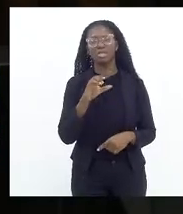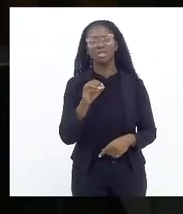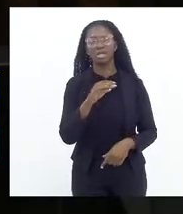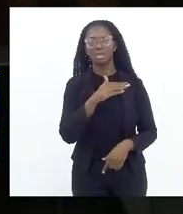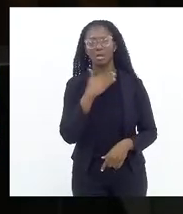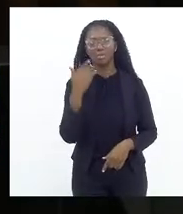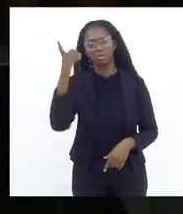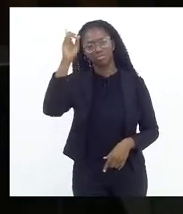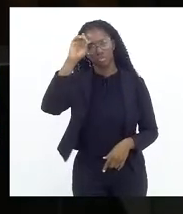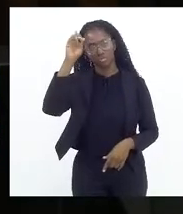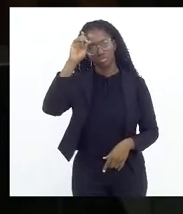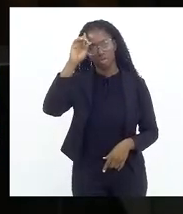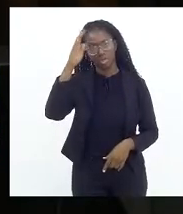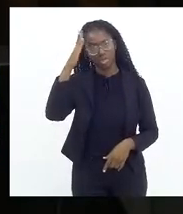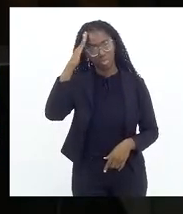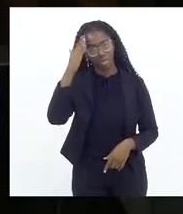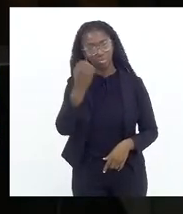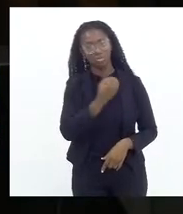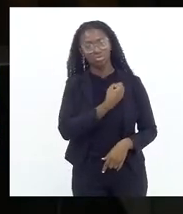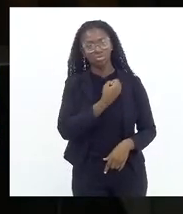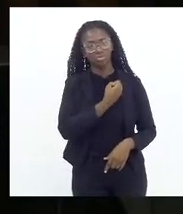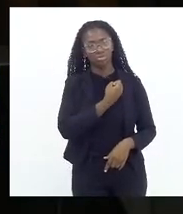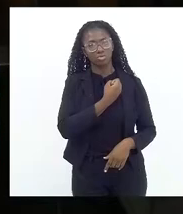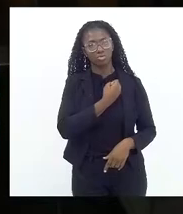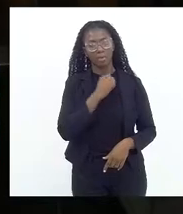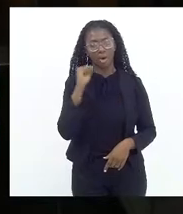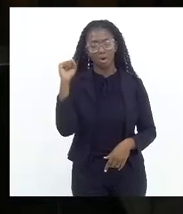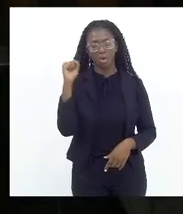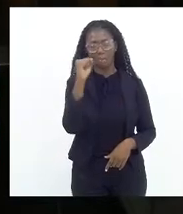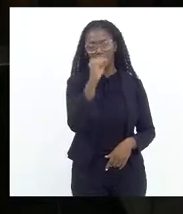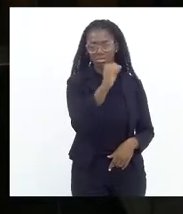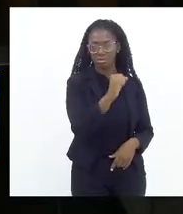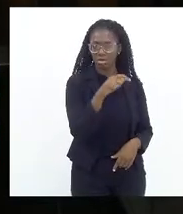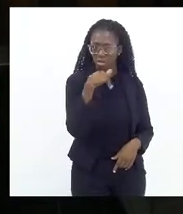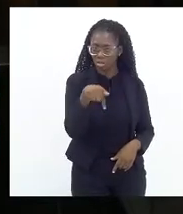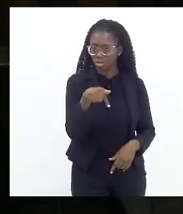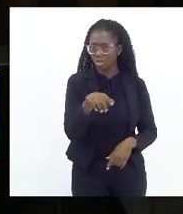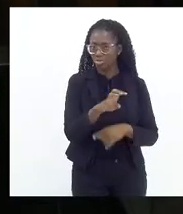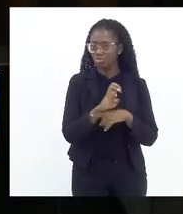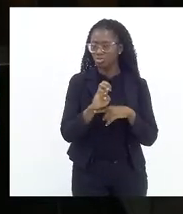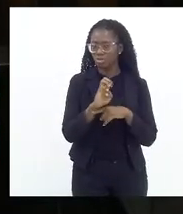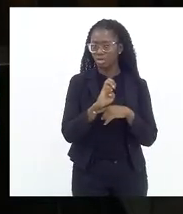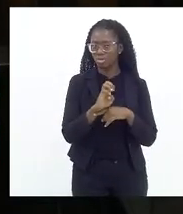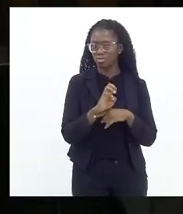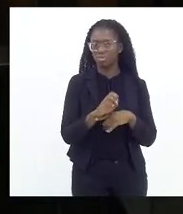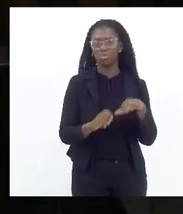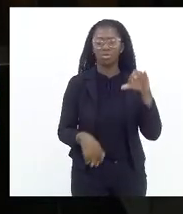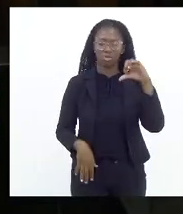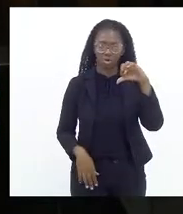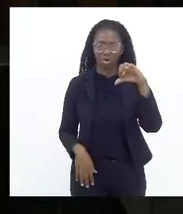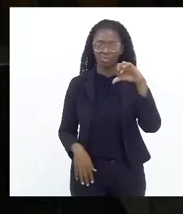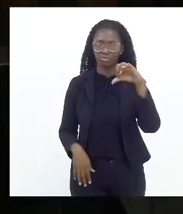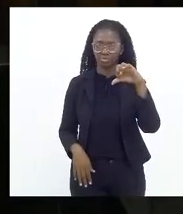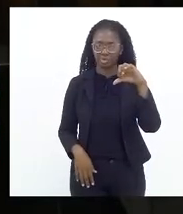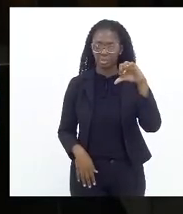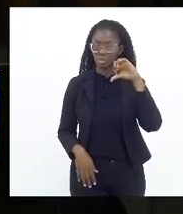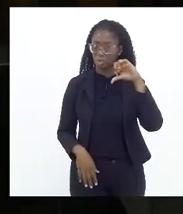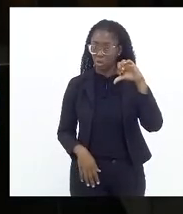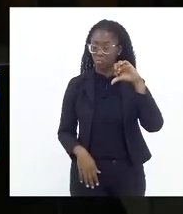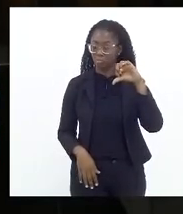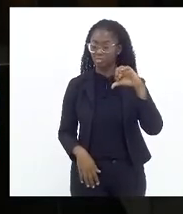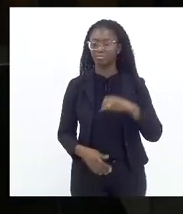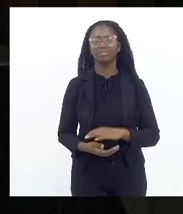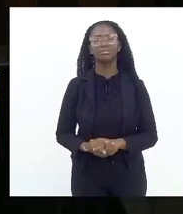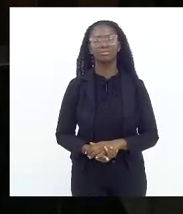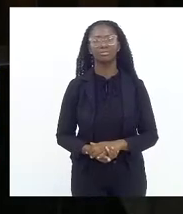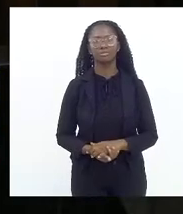Vossa Excelência sabe qual é o número de homicídios que acontece por dia no nosso estado? 9. 9 homicídios.